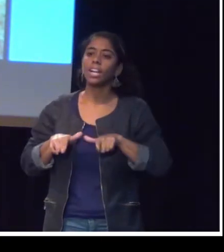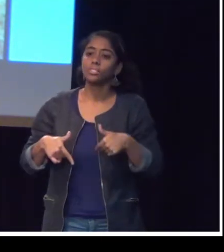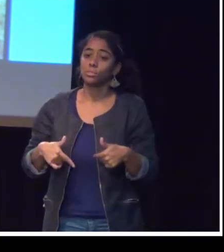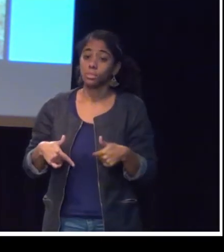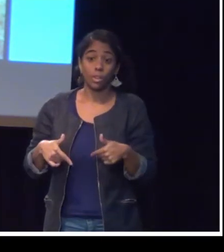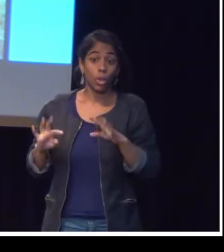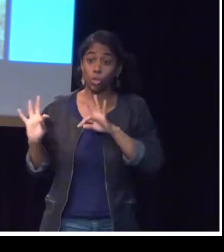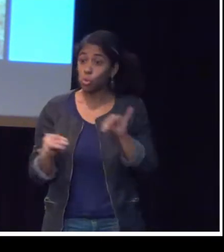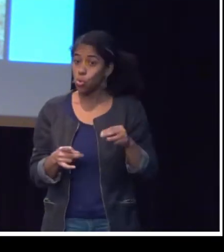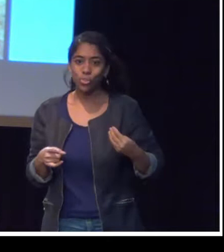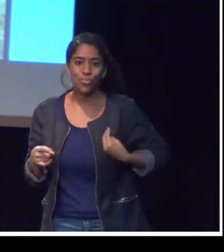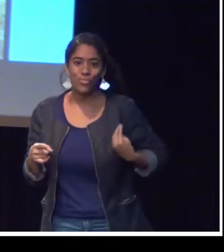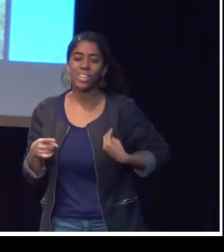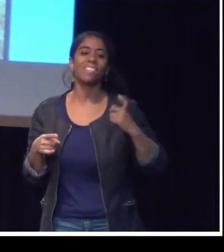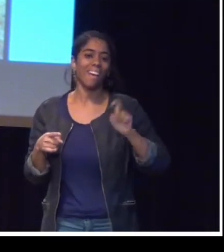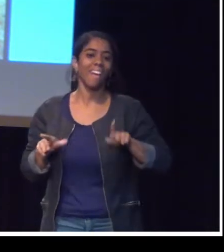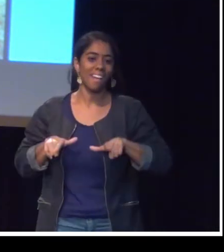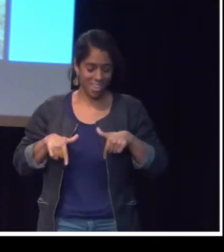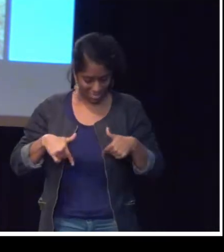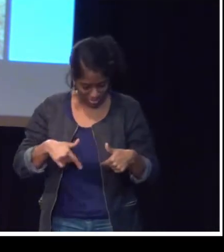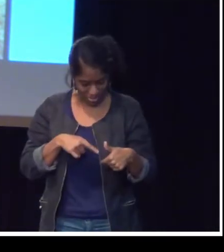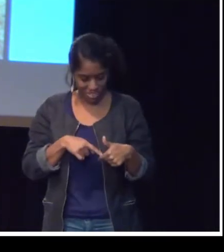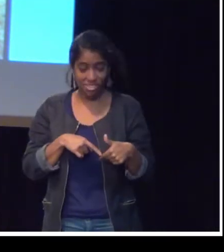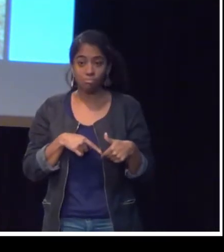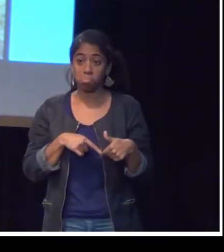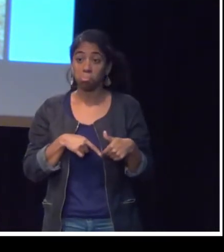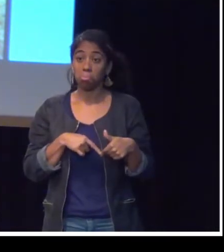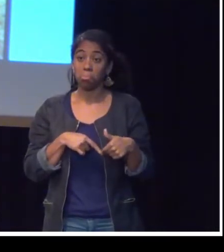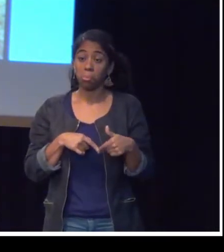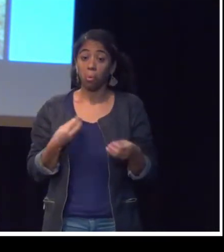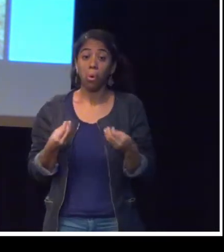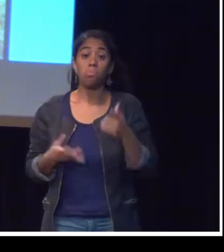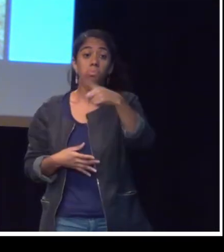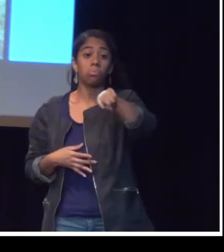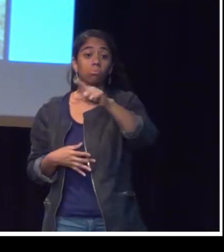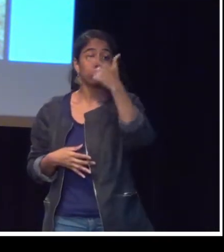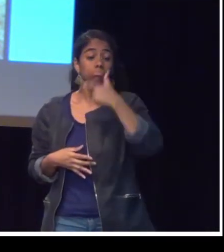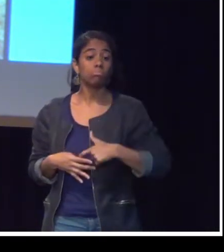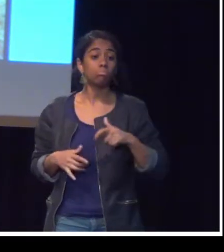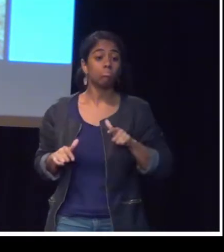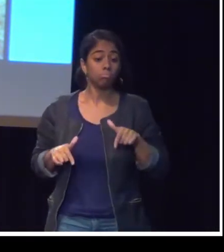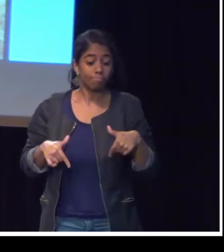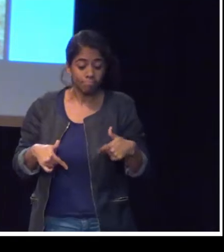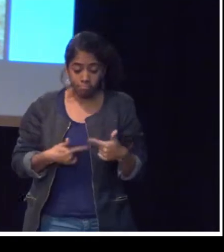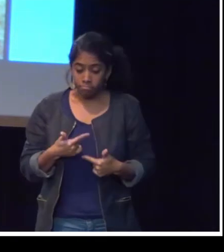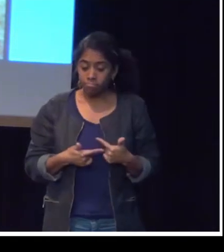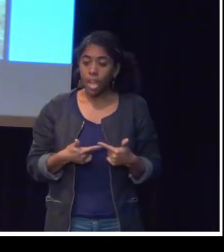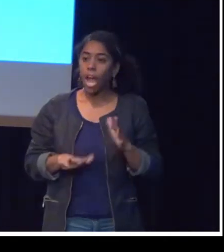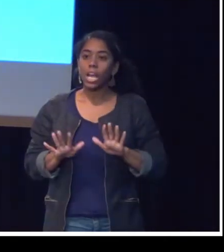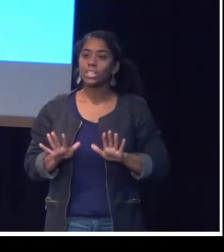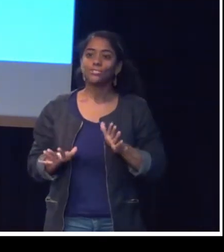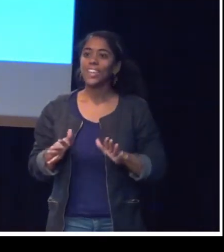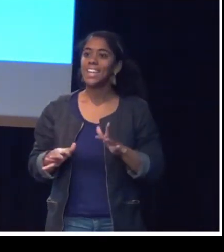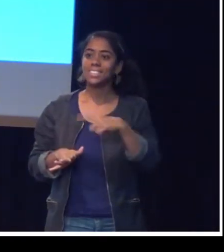Isso aí, se a gente olhar bem perto, de fato, as nossas atuações, de como que a gente atua, muitas das vezes a gente não percebe o que